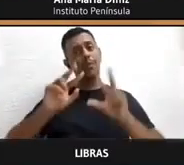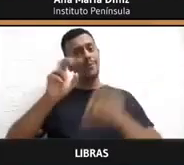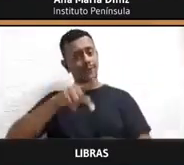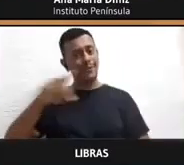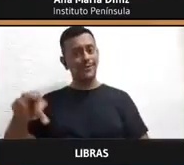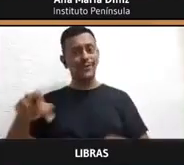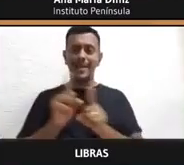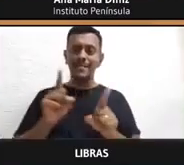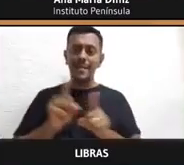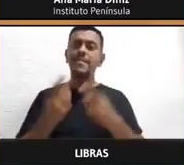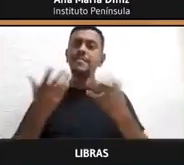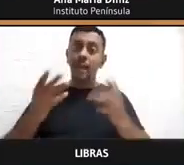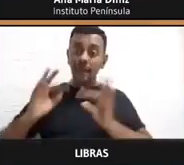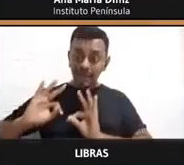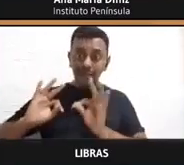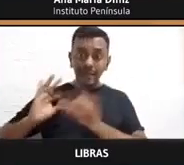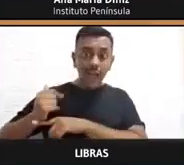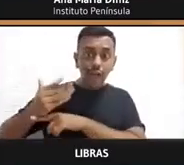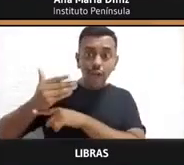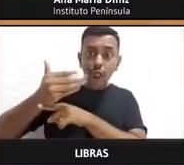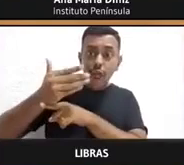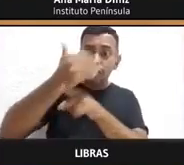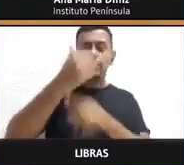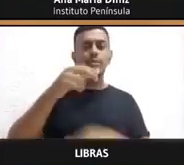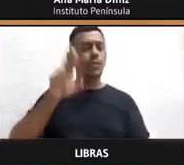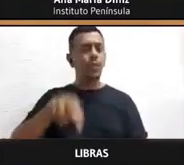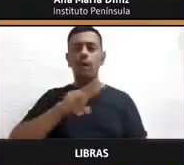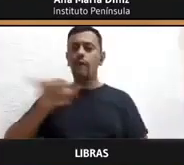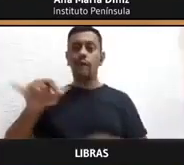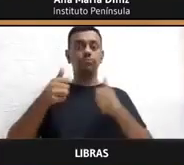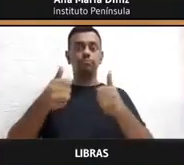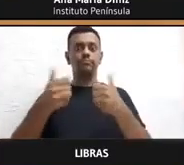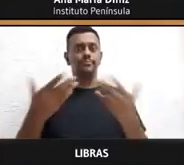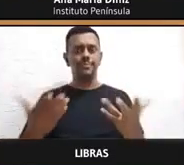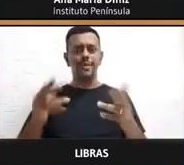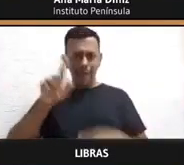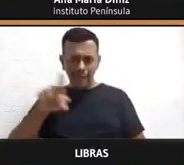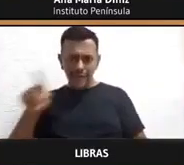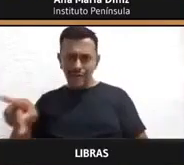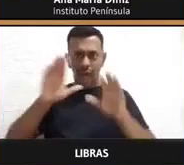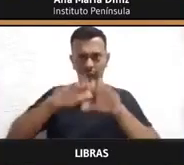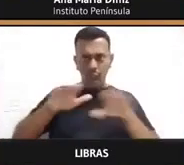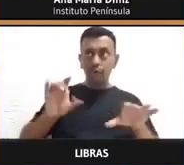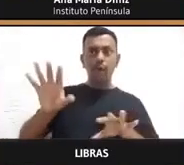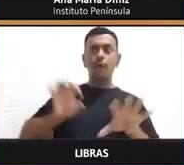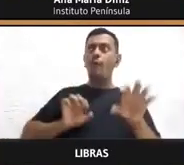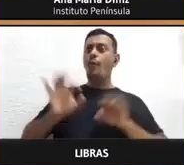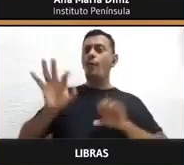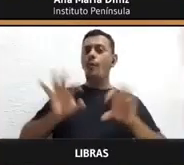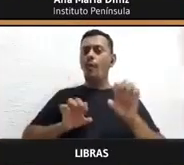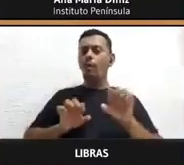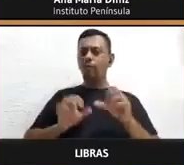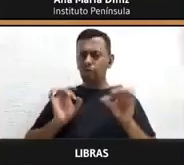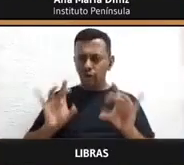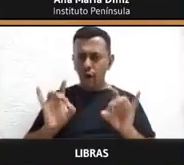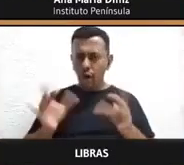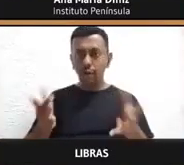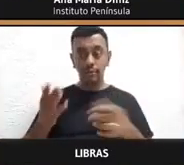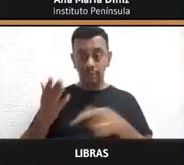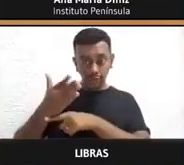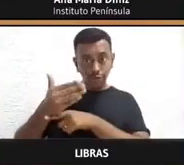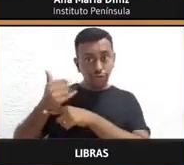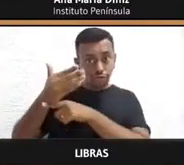tecnologia nunca vai funcionar se os professores ou alunos forem somente consumidores. A tecnologia só vai funcionar se